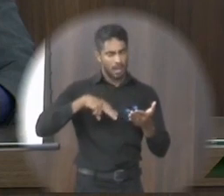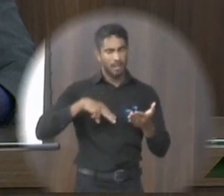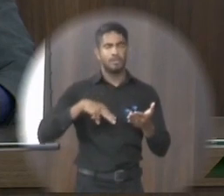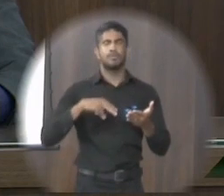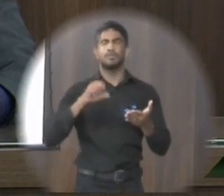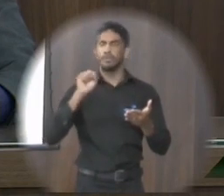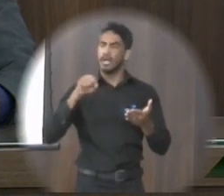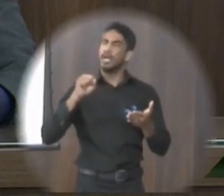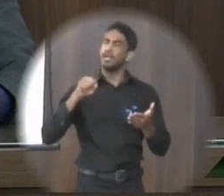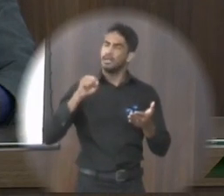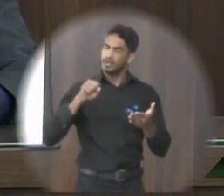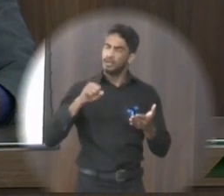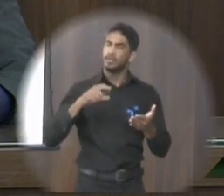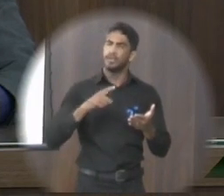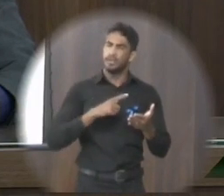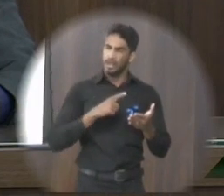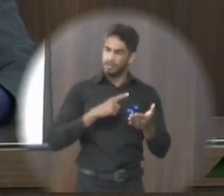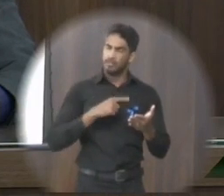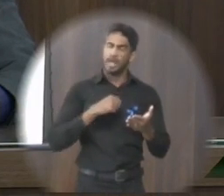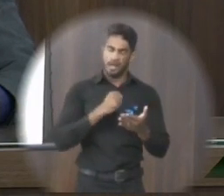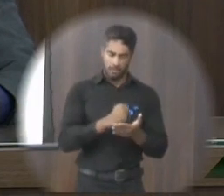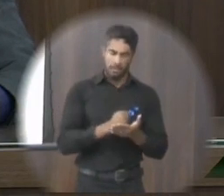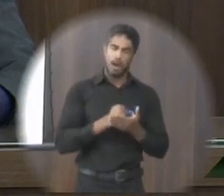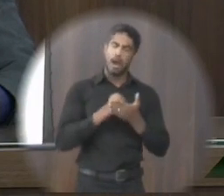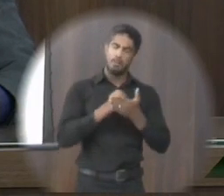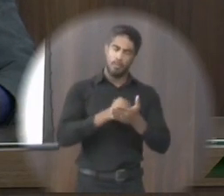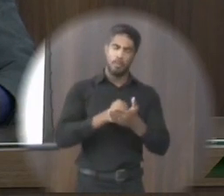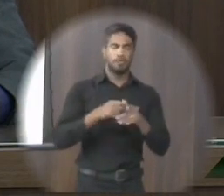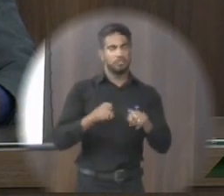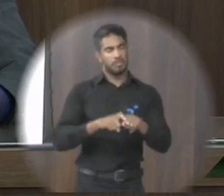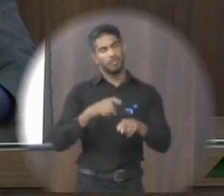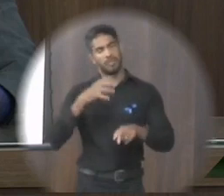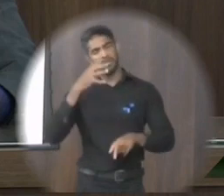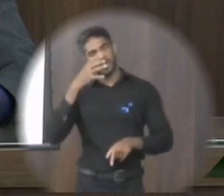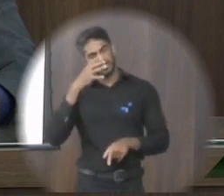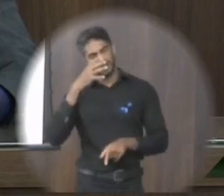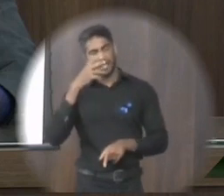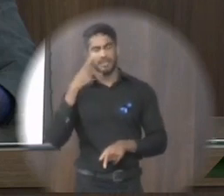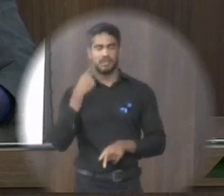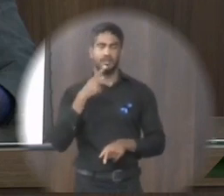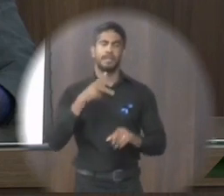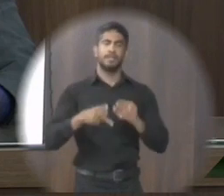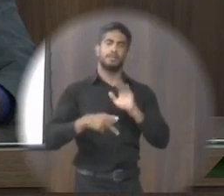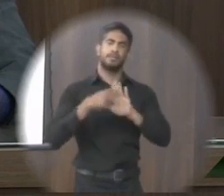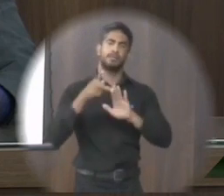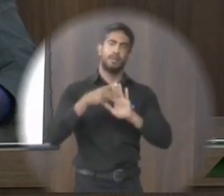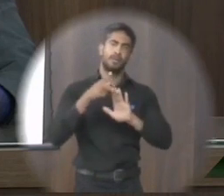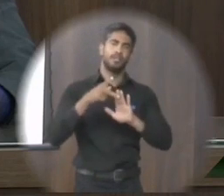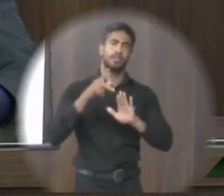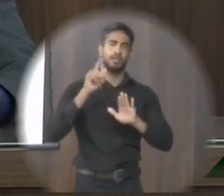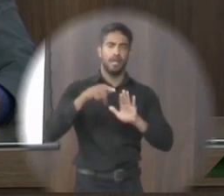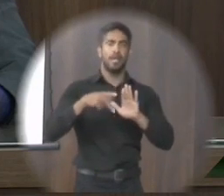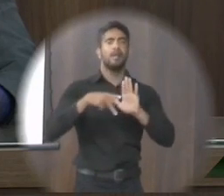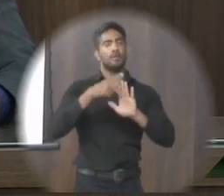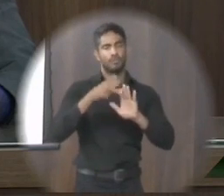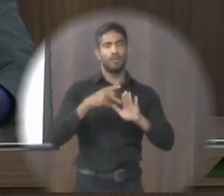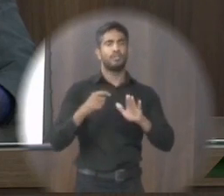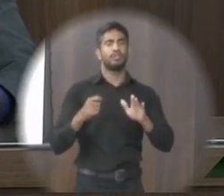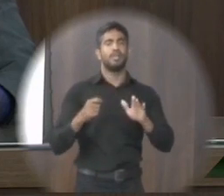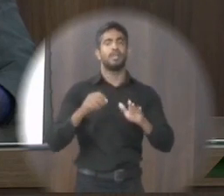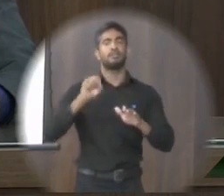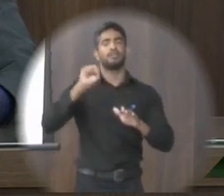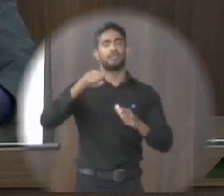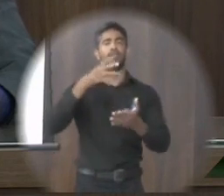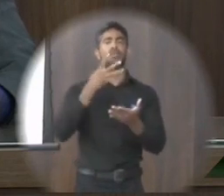assim, tem meu total apoio, minha admiração. É um projeto bem pertinente. No mais,